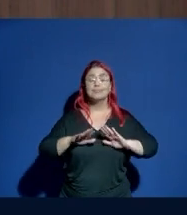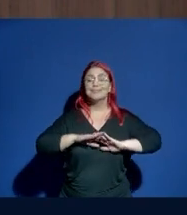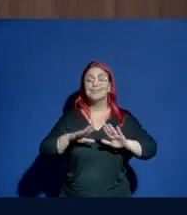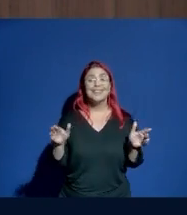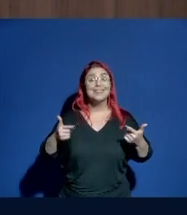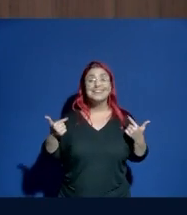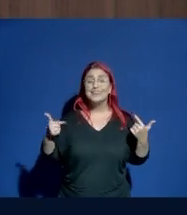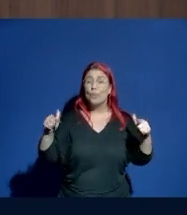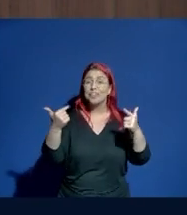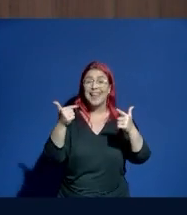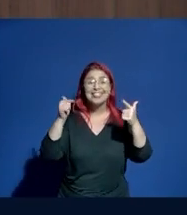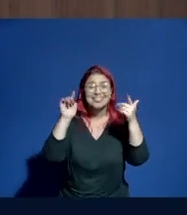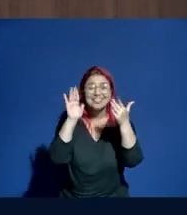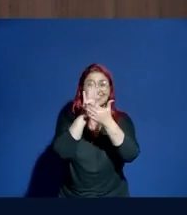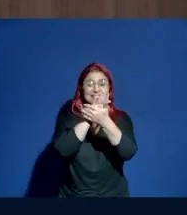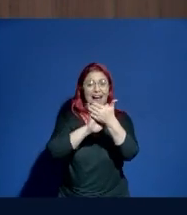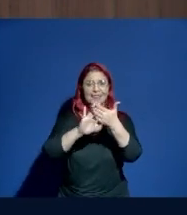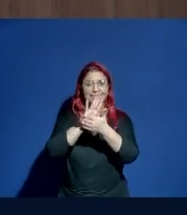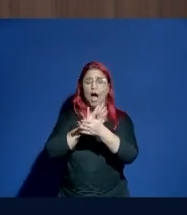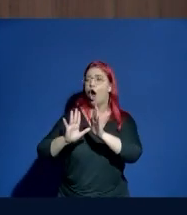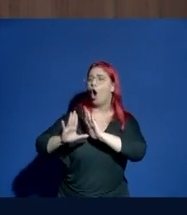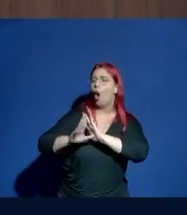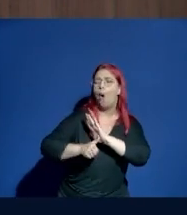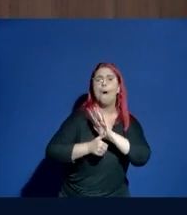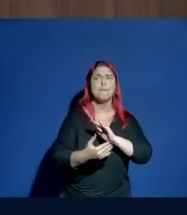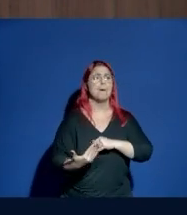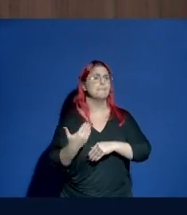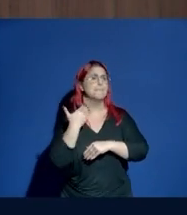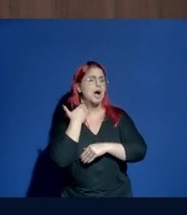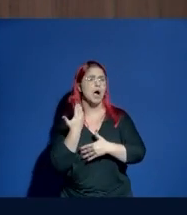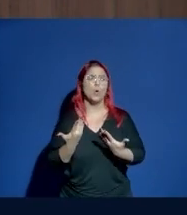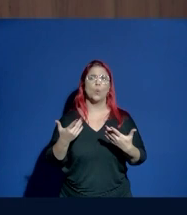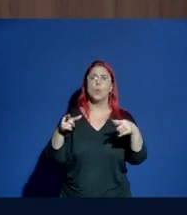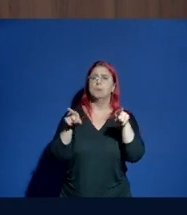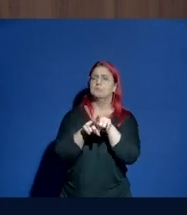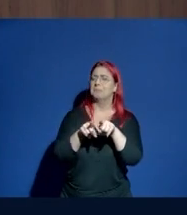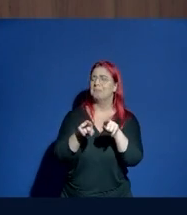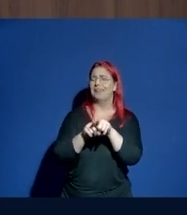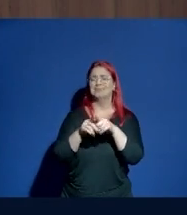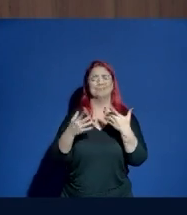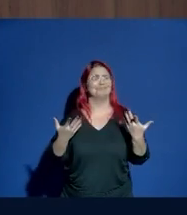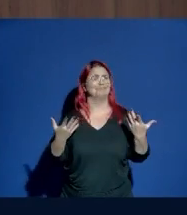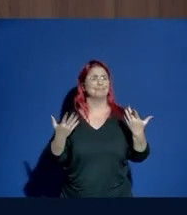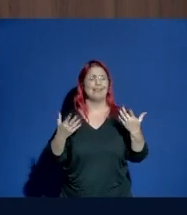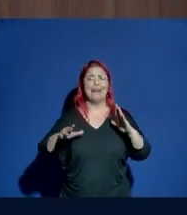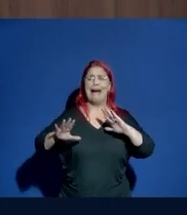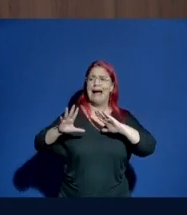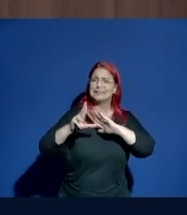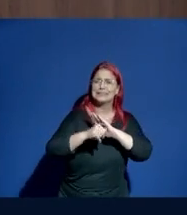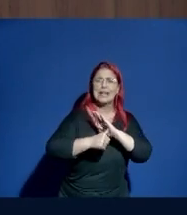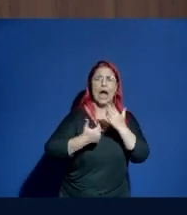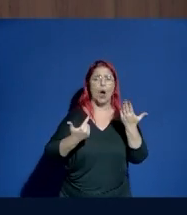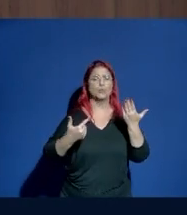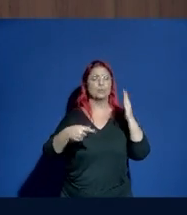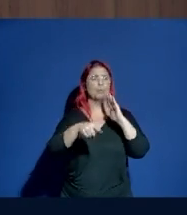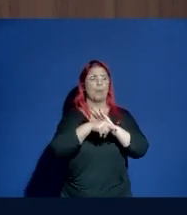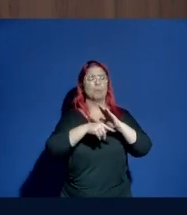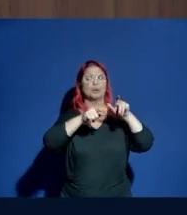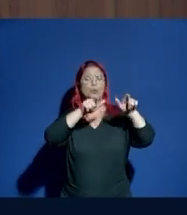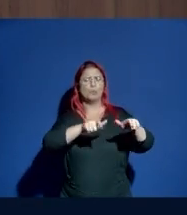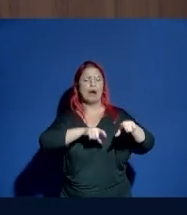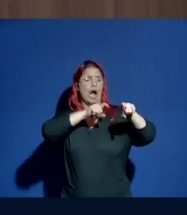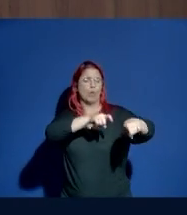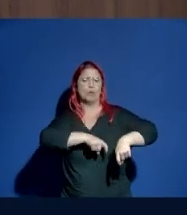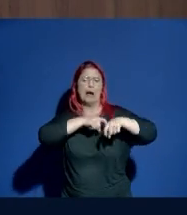tivemos nenhum ato Você é de roubo a banco de novo Cangaço de assaltos em propriedades rurais